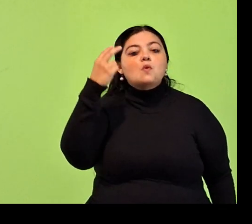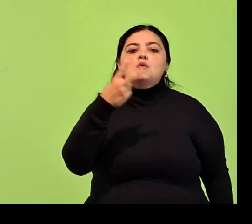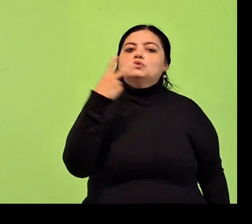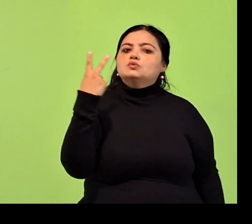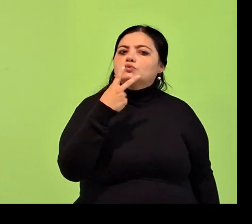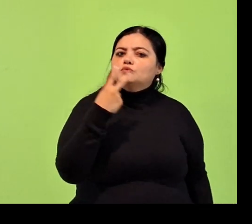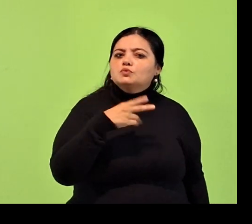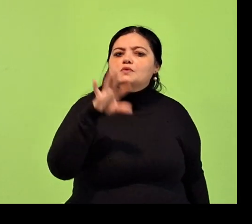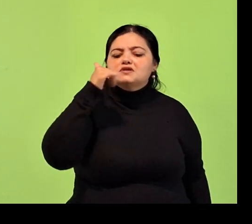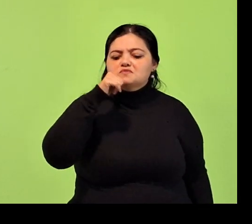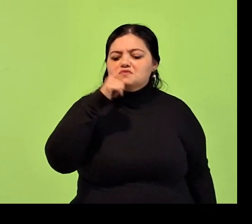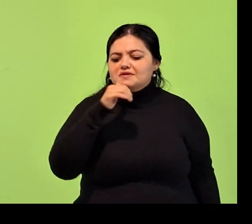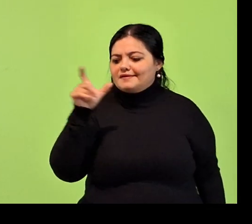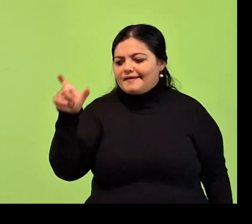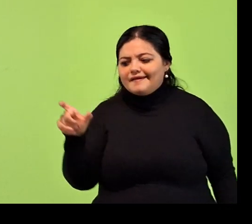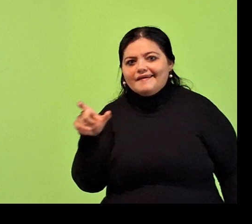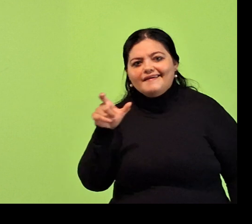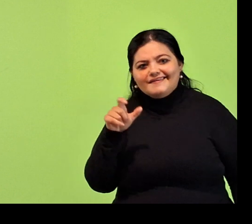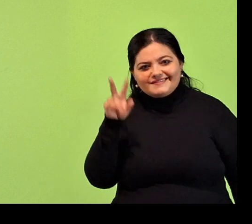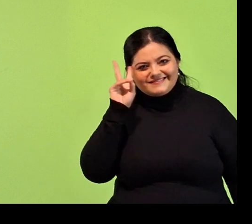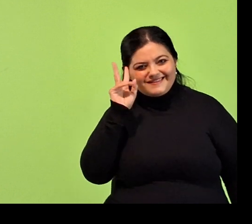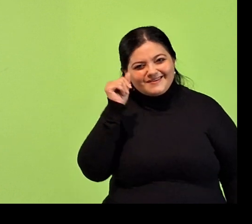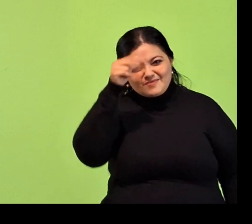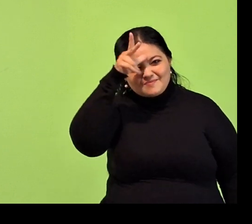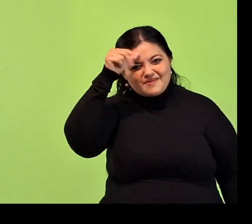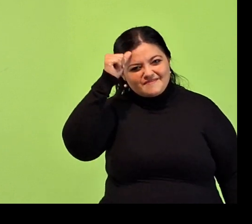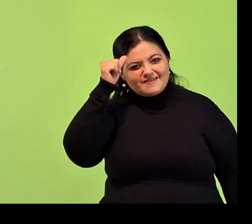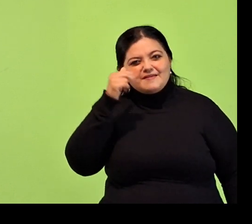mulheres consideradas muito poderosas na cidade na época,